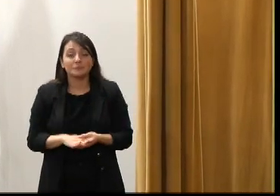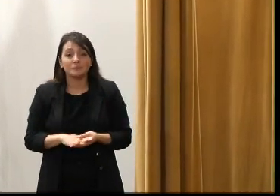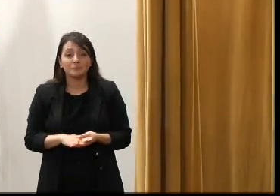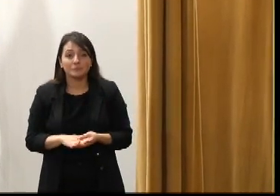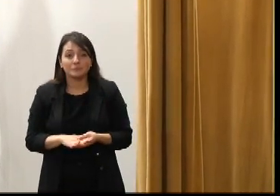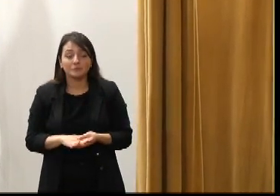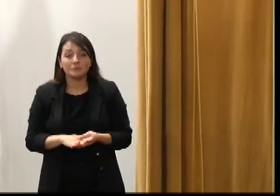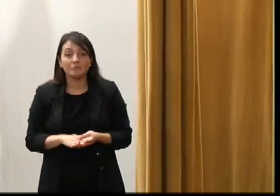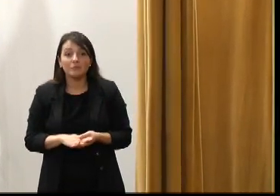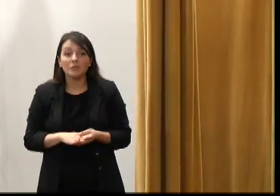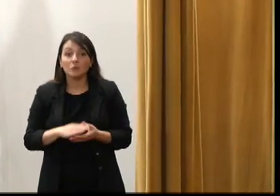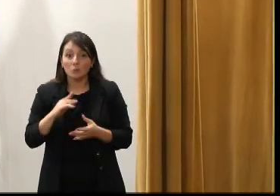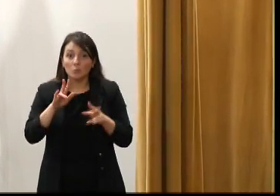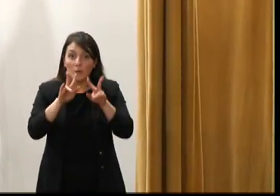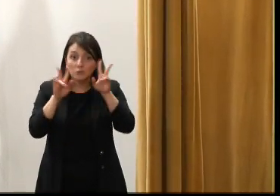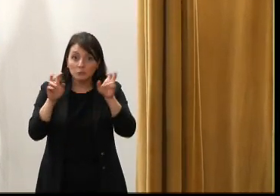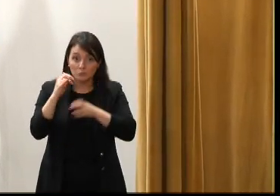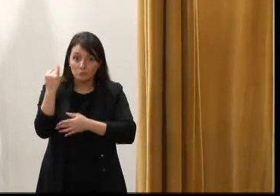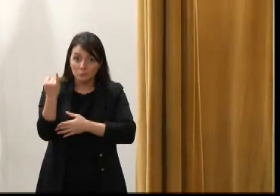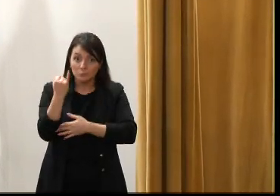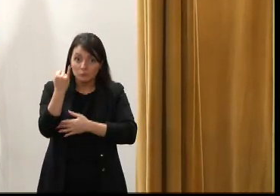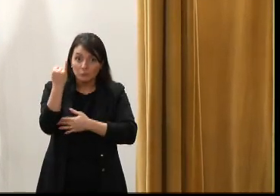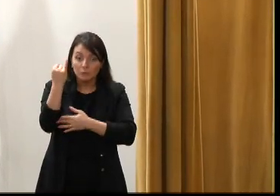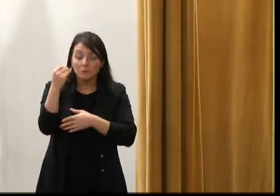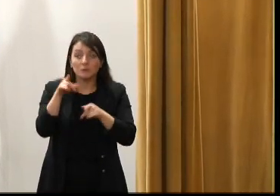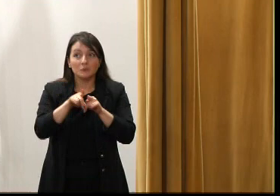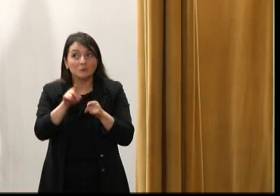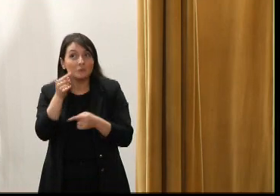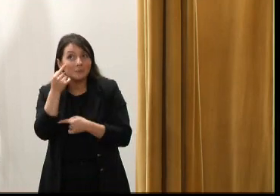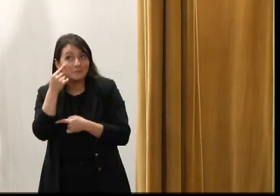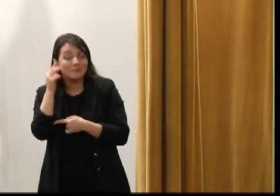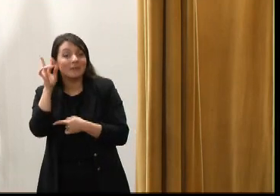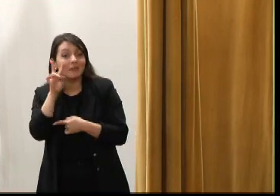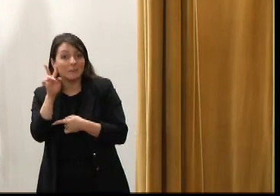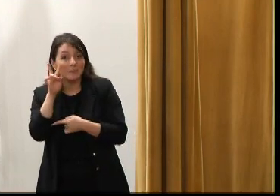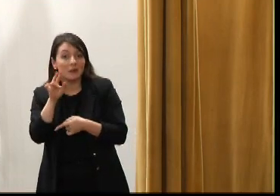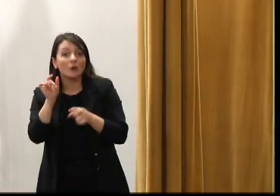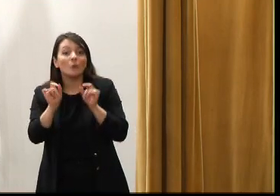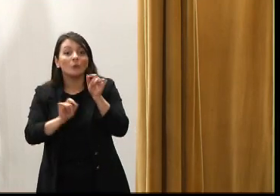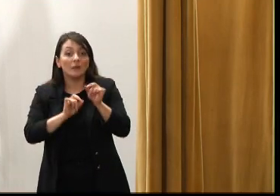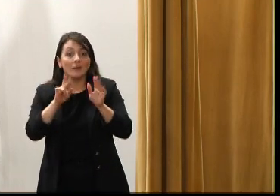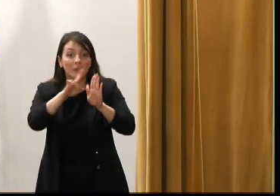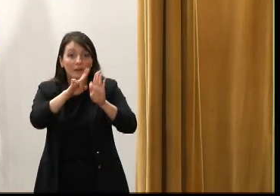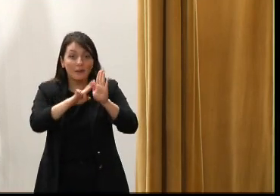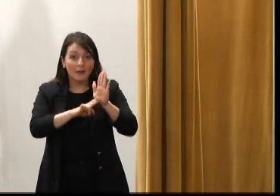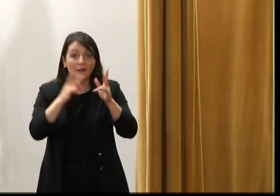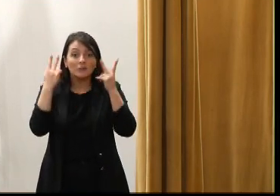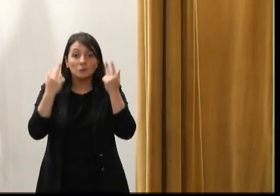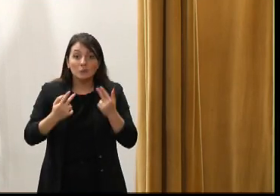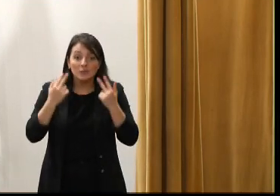Mas uma questão importante que a gente deve ter em mente é que uma das regras da natureza é a